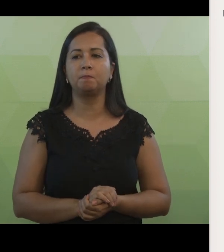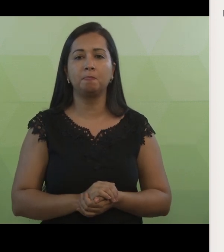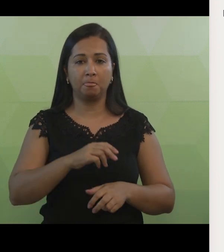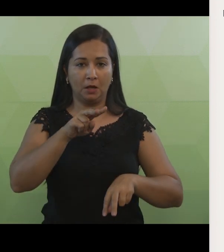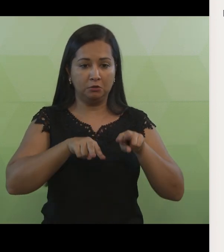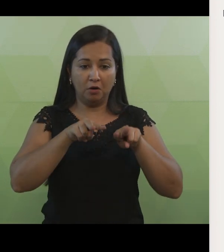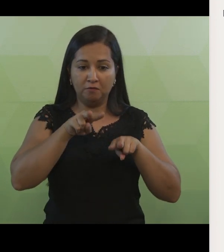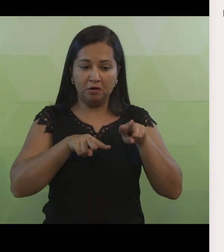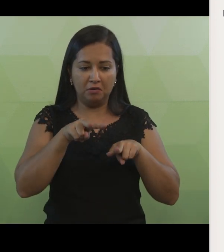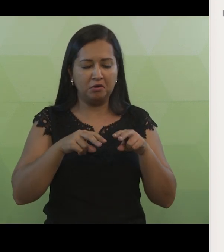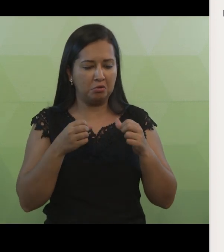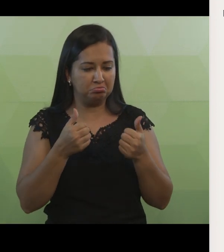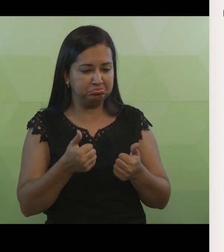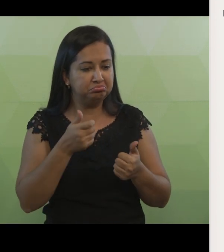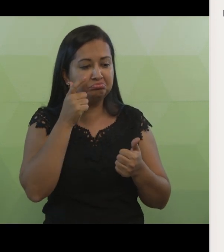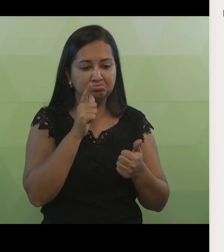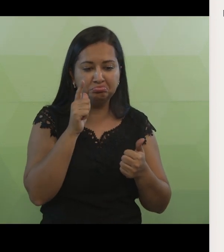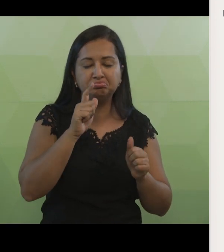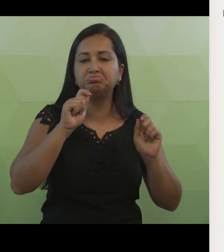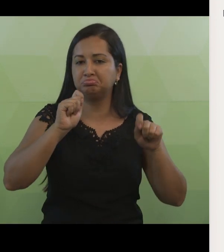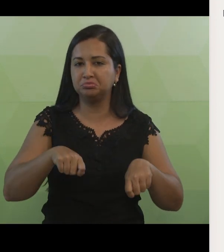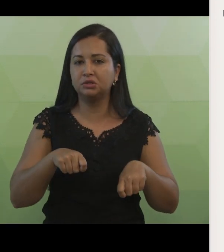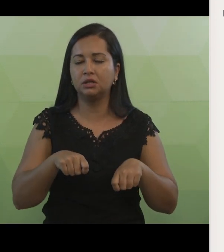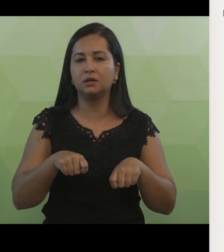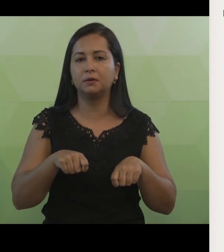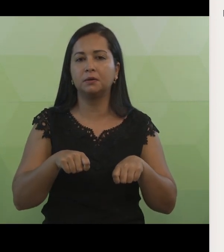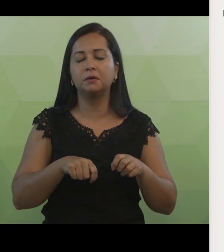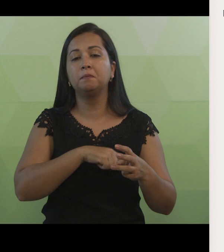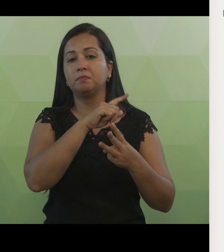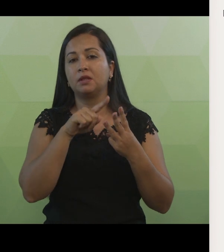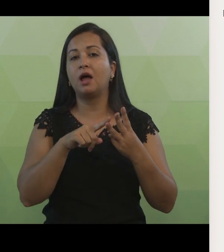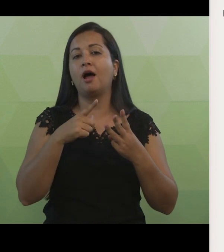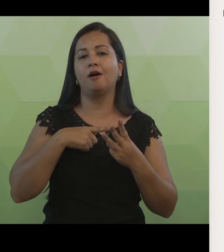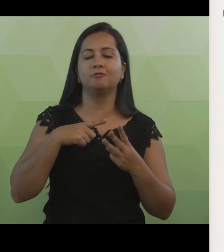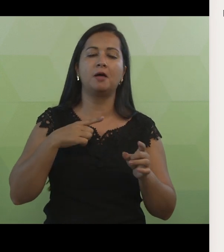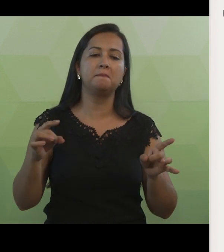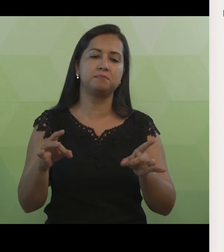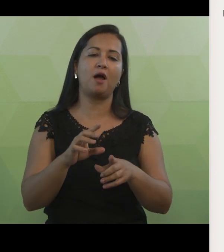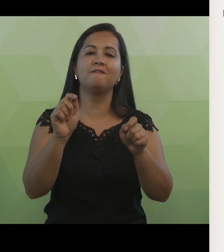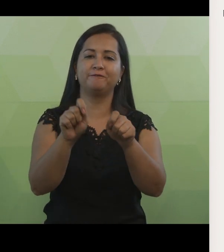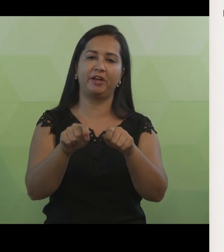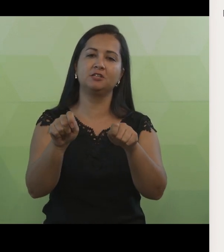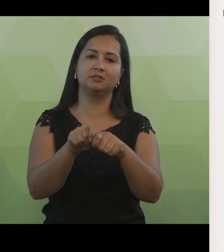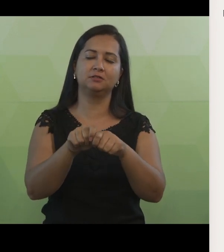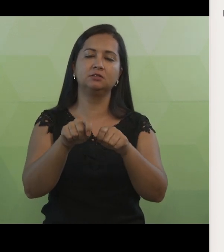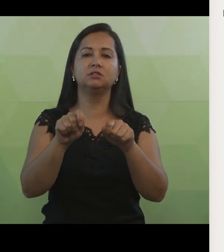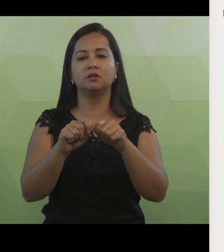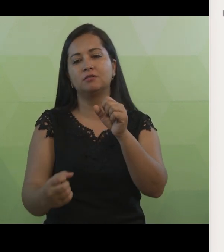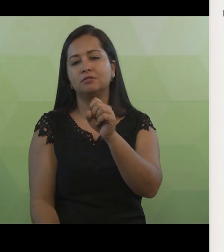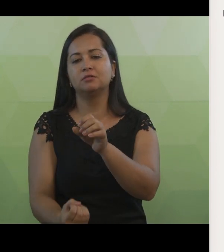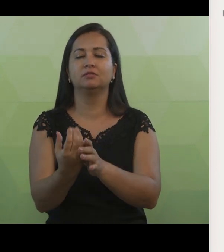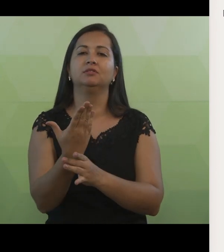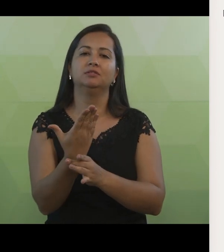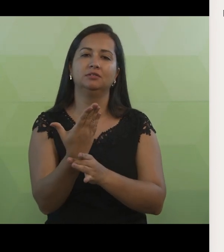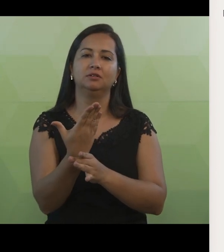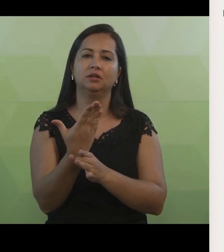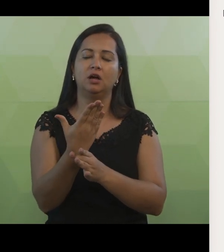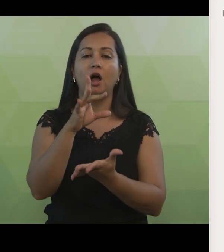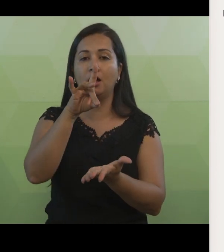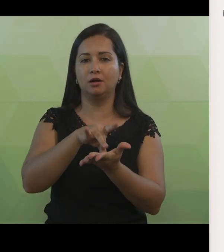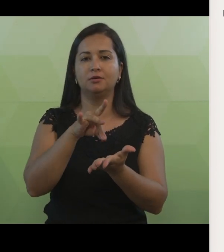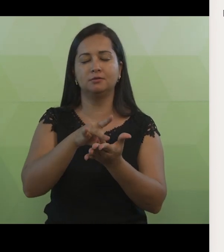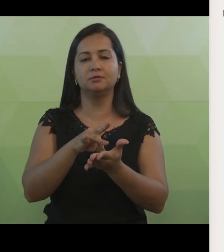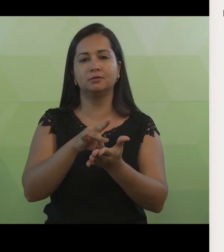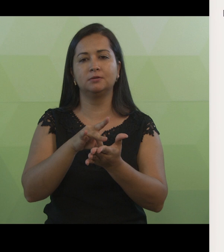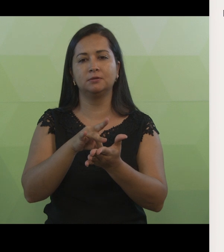o protótipo atende de forma adequada todos os requisitos, então será enviado para a parte de produção, que será responsável por adaptar o sistema para ser posto em